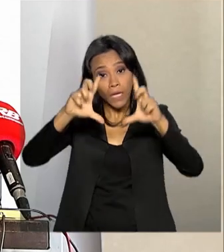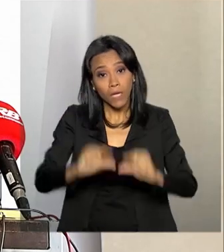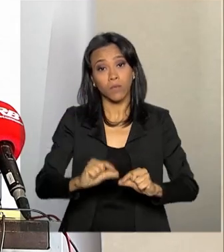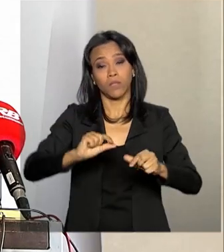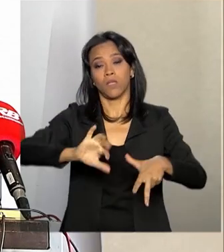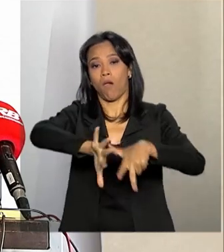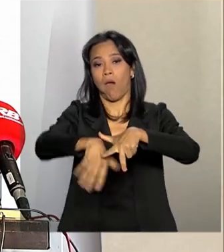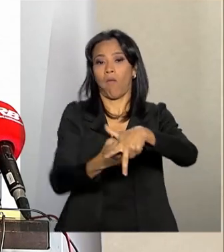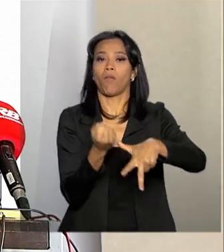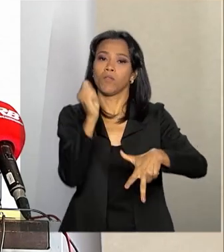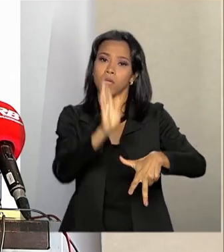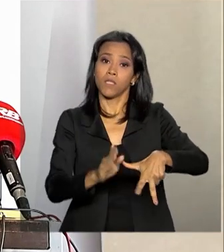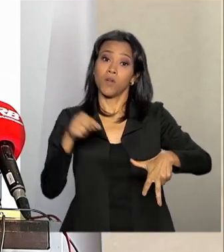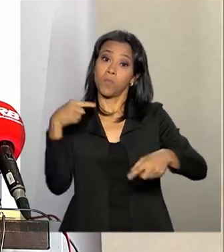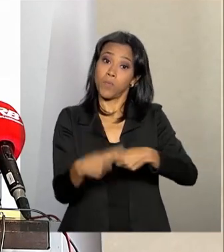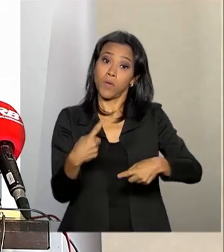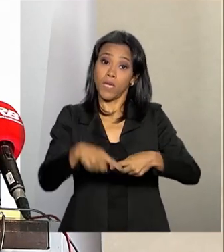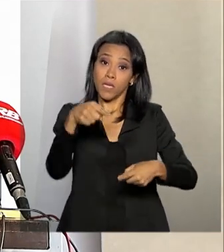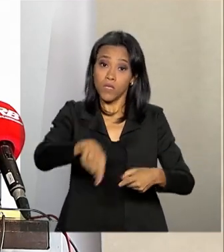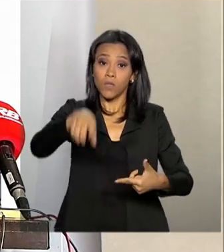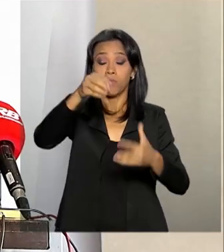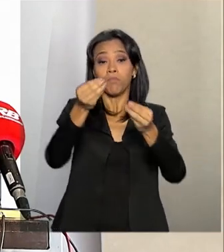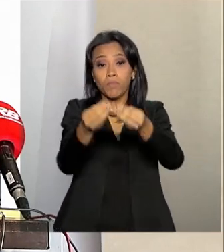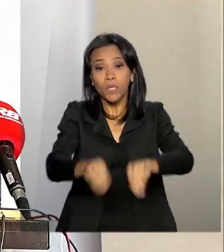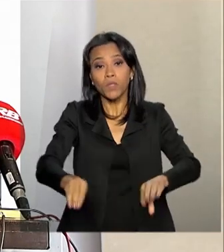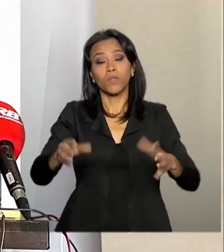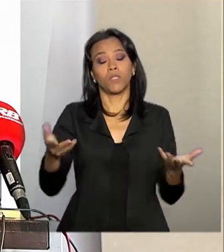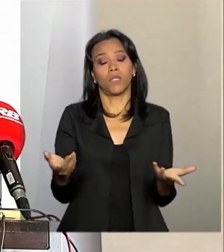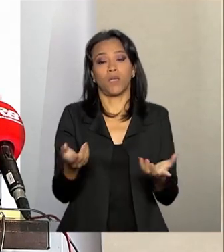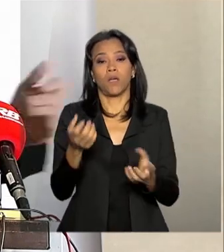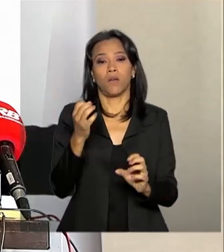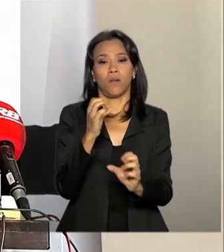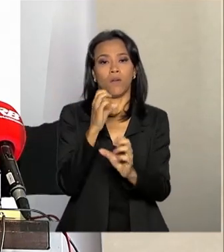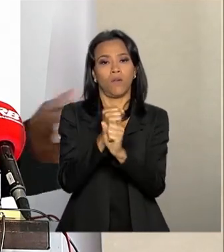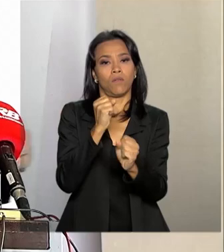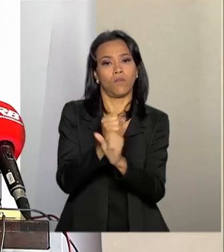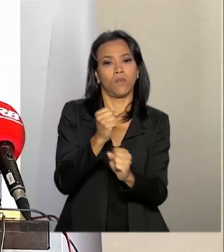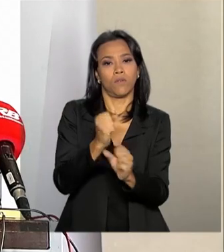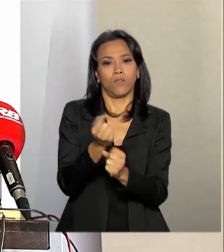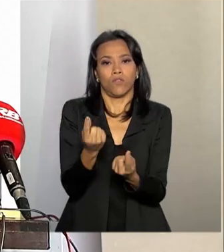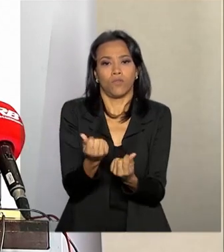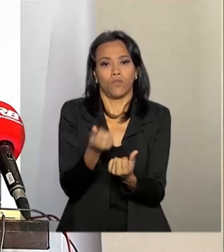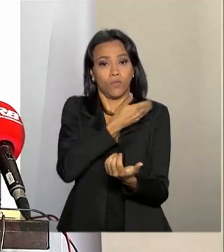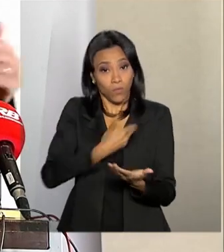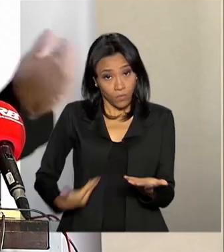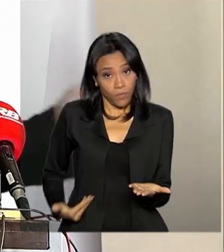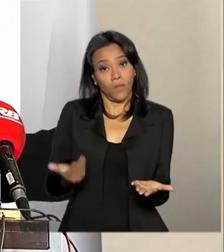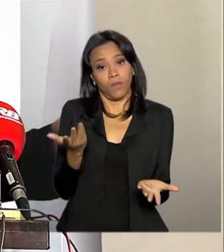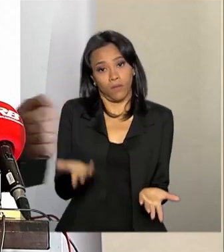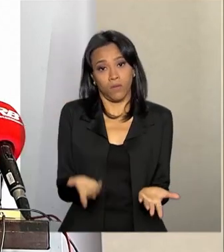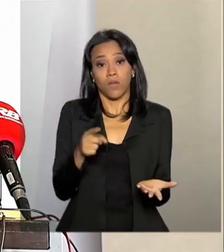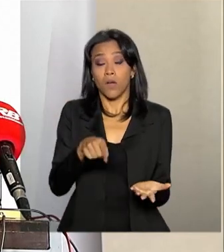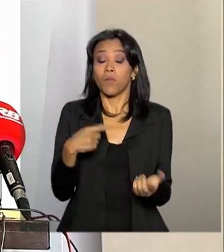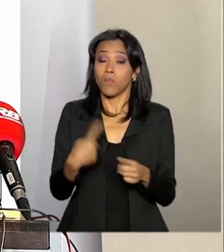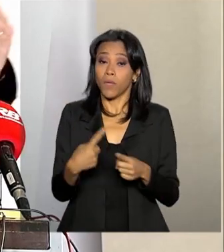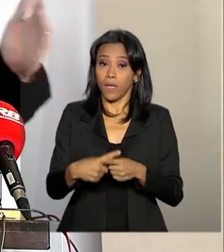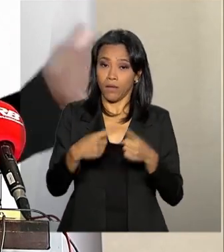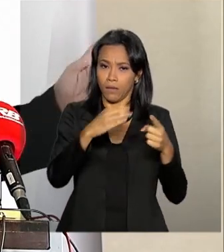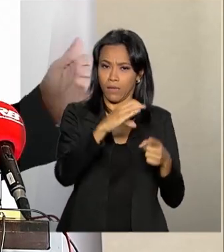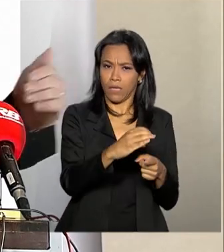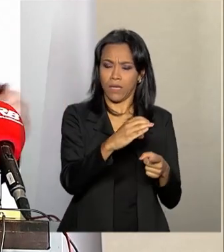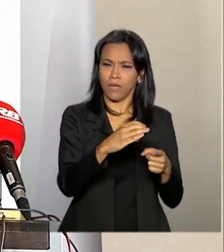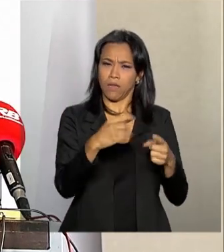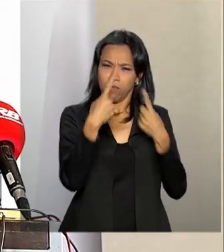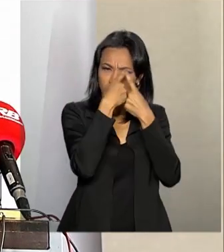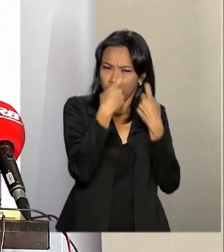acaba esvaziando os recursos públicos que são importantes para tratar dessas outras questões, criminalidade violenta e